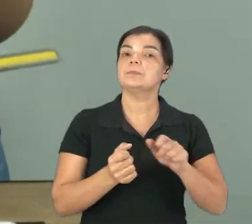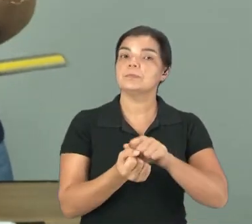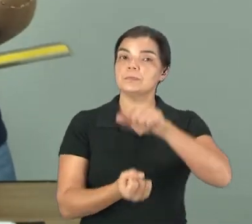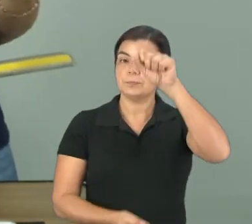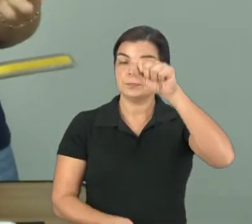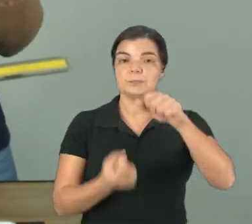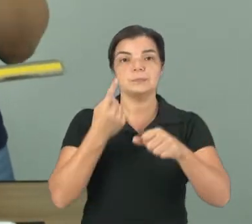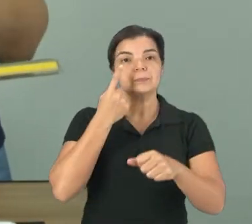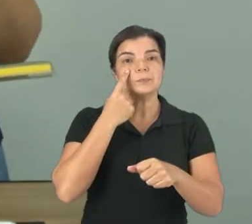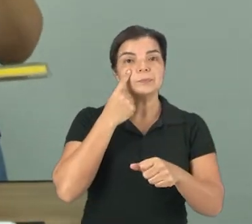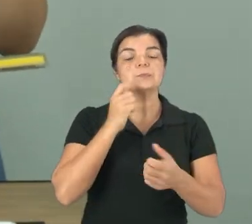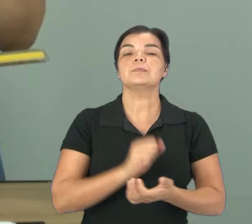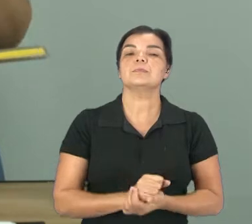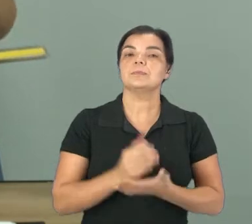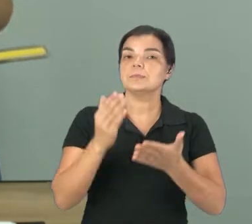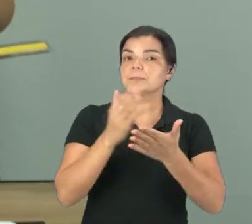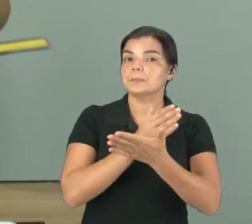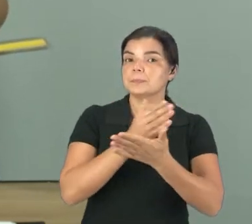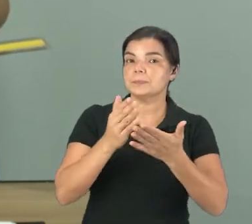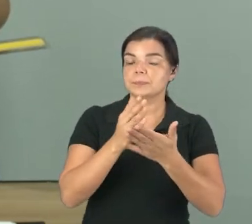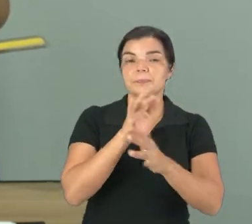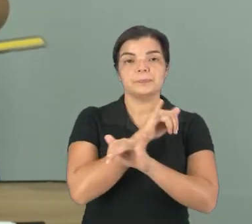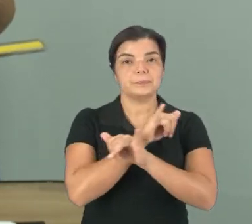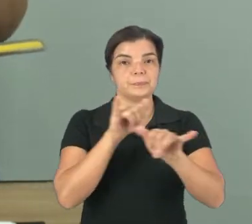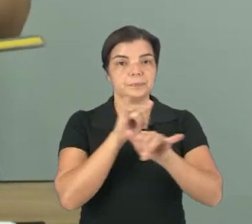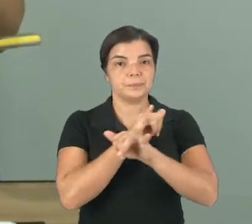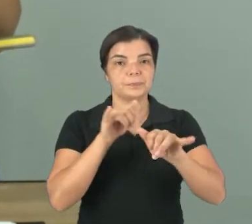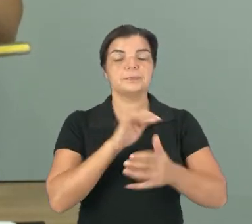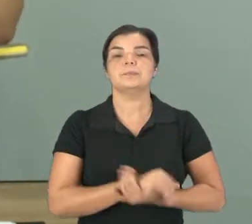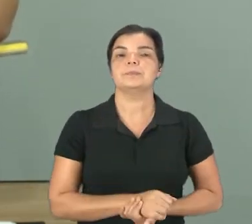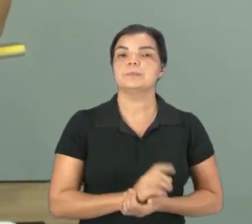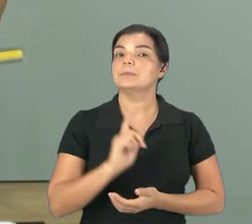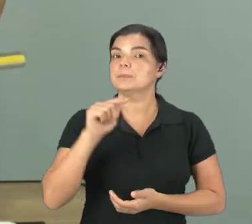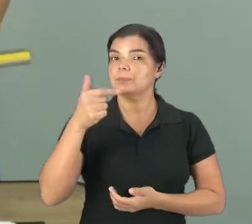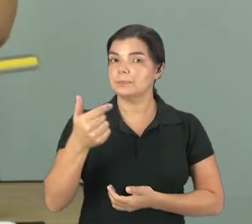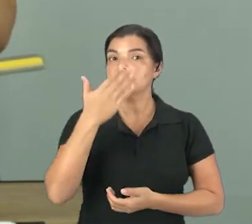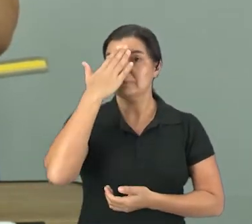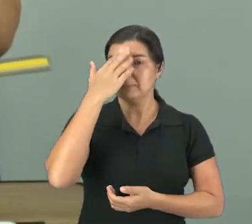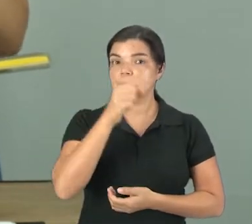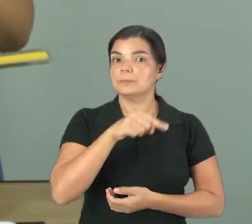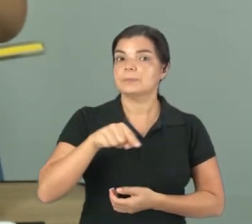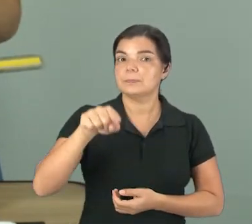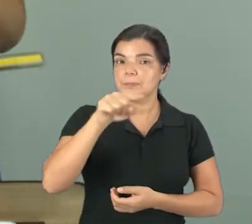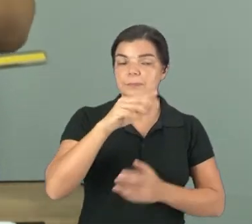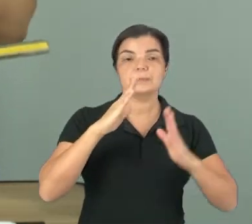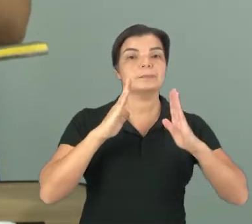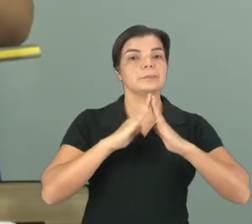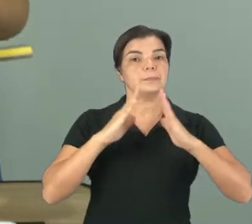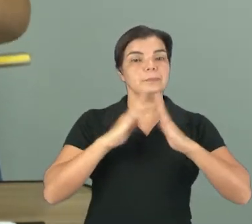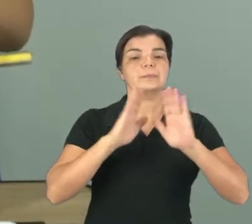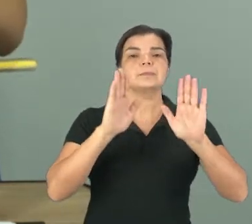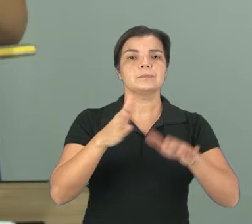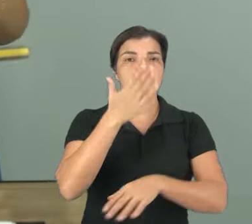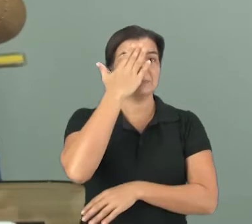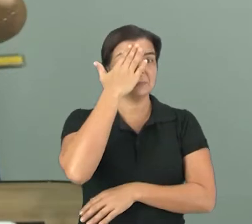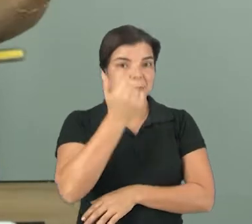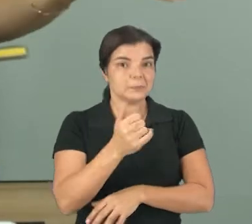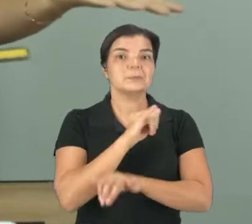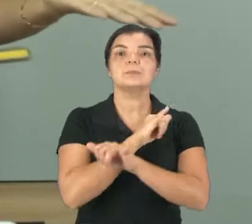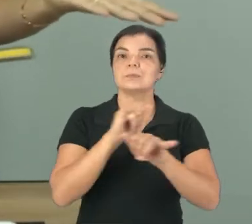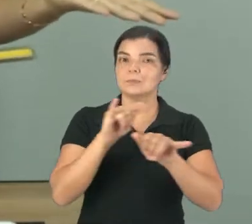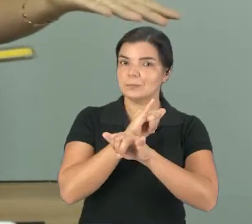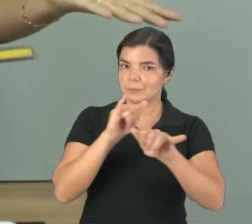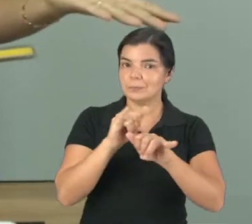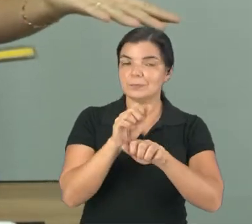e vamos identificar algumas dessas informações e outra, quero saber se você aí de casa já sabia essas